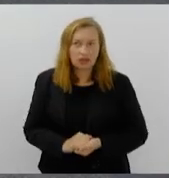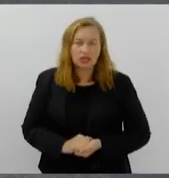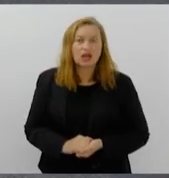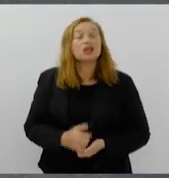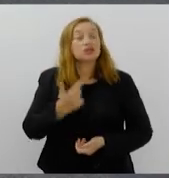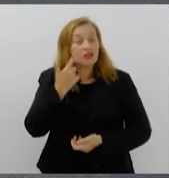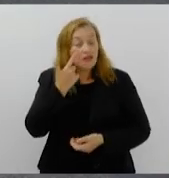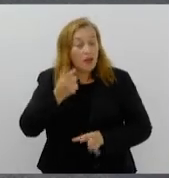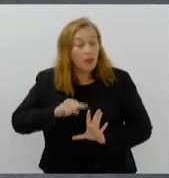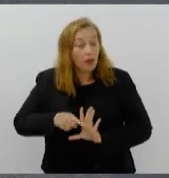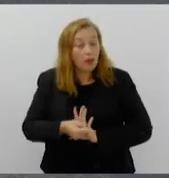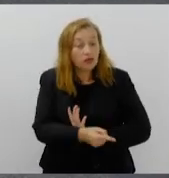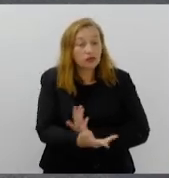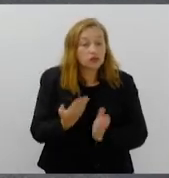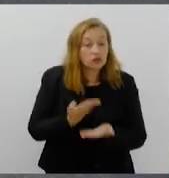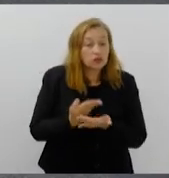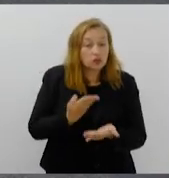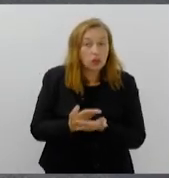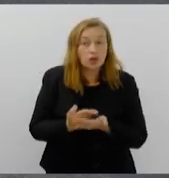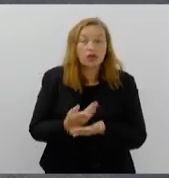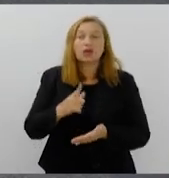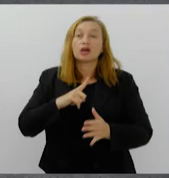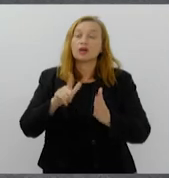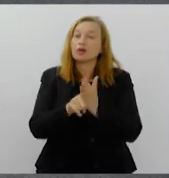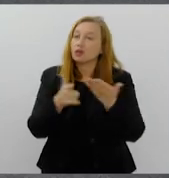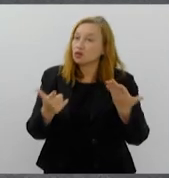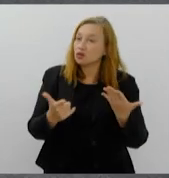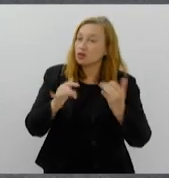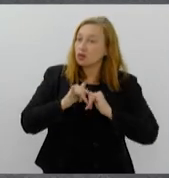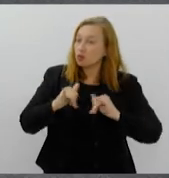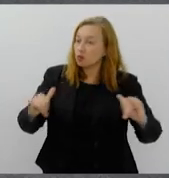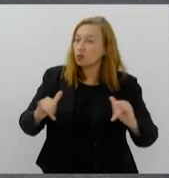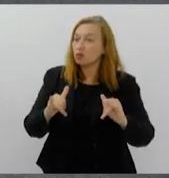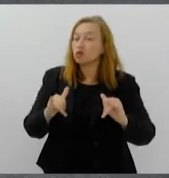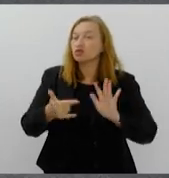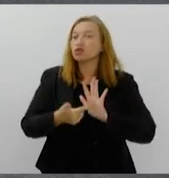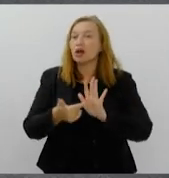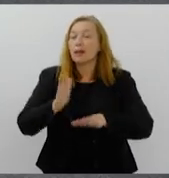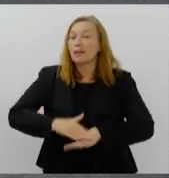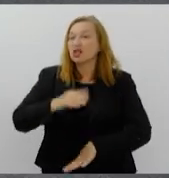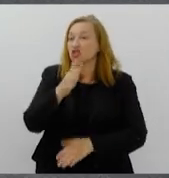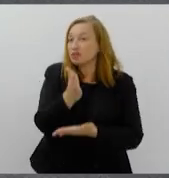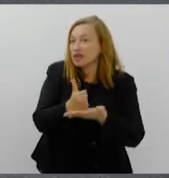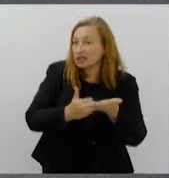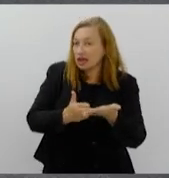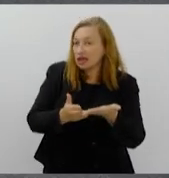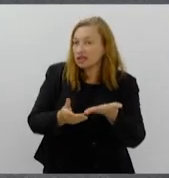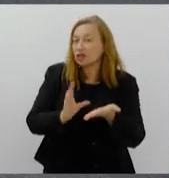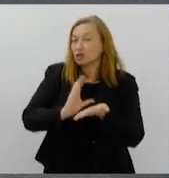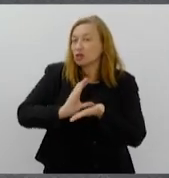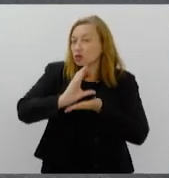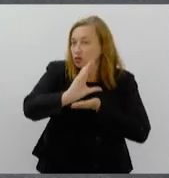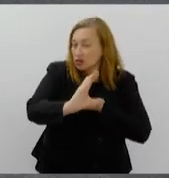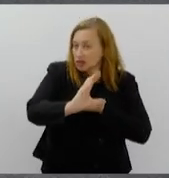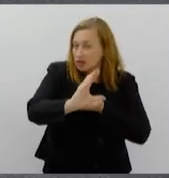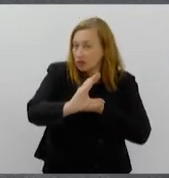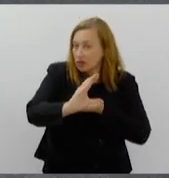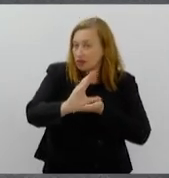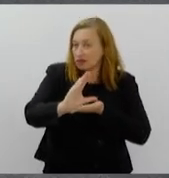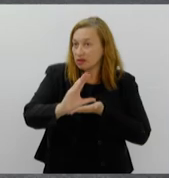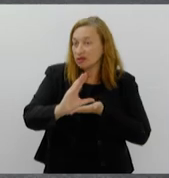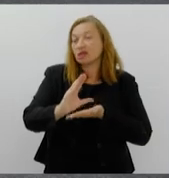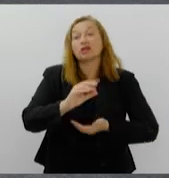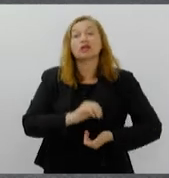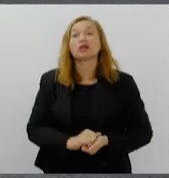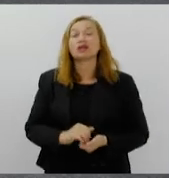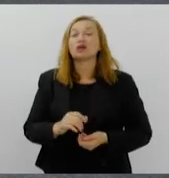vai aprofundando, saiu matéria nos jornais esse final de semana mostrando mais de metade do orçamento da Fundação Estatal de Saúde,